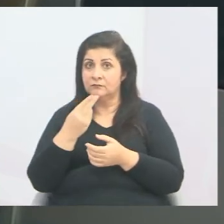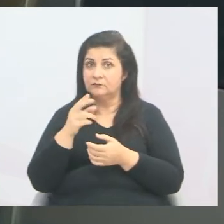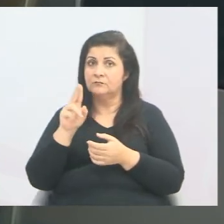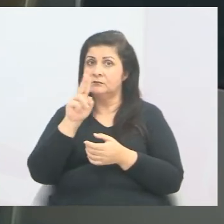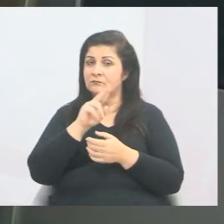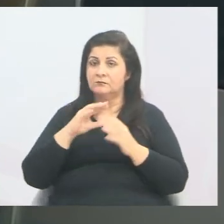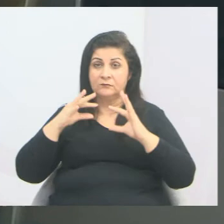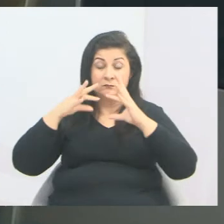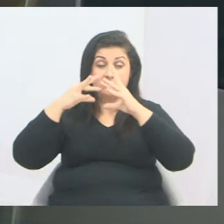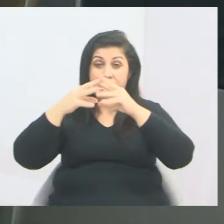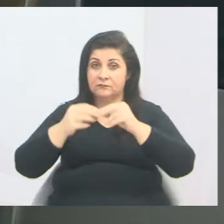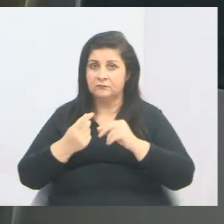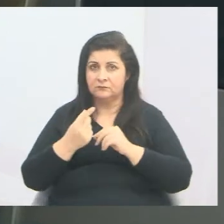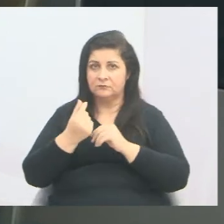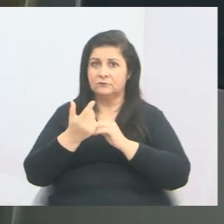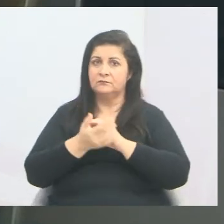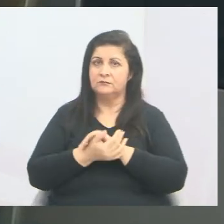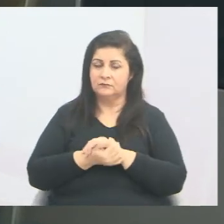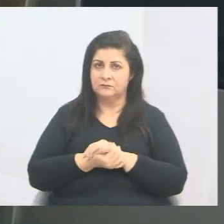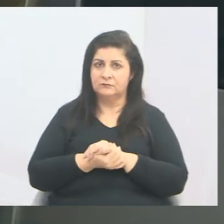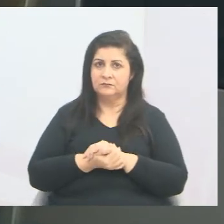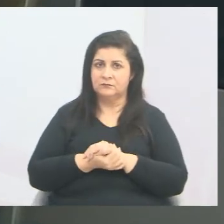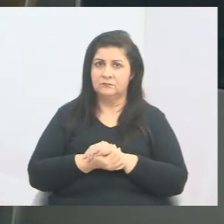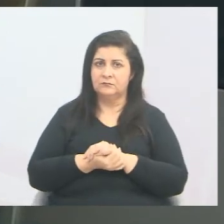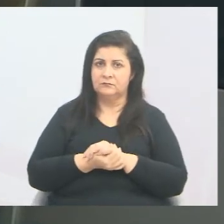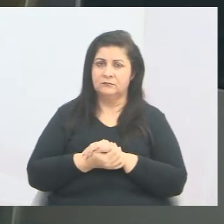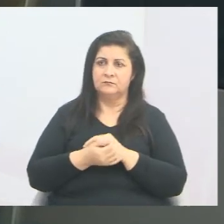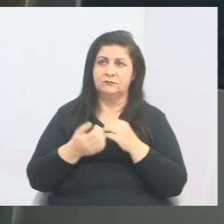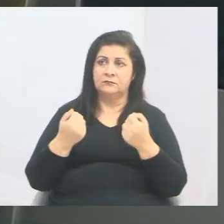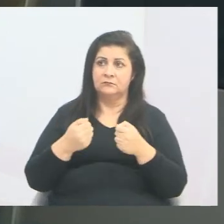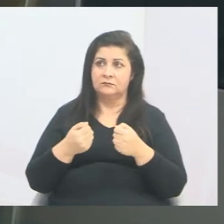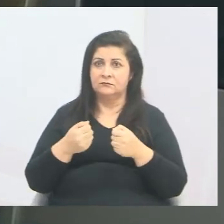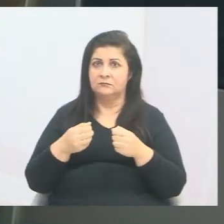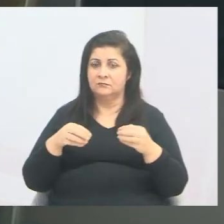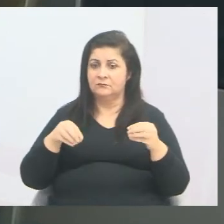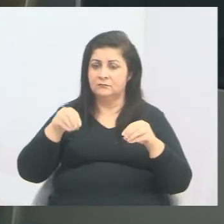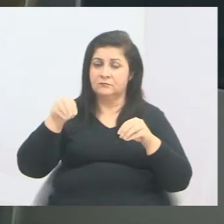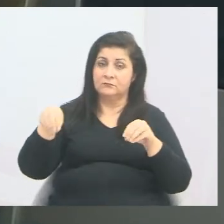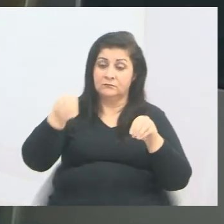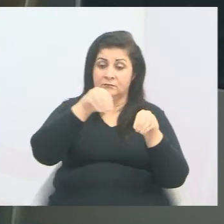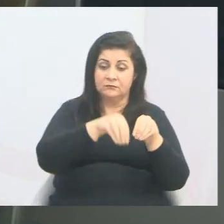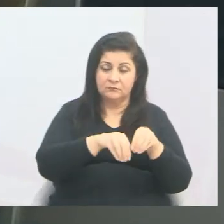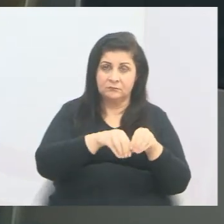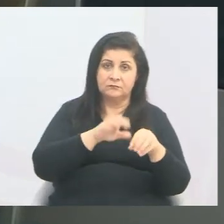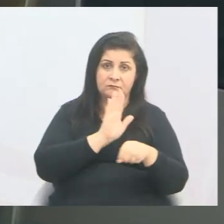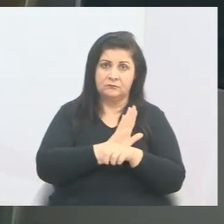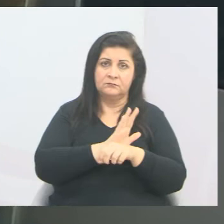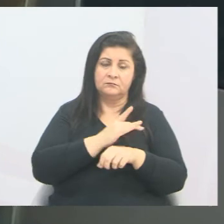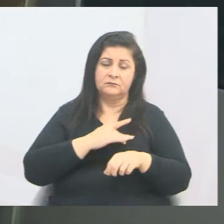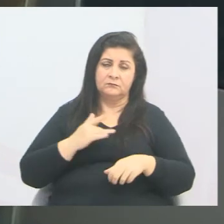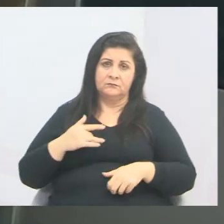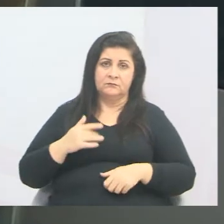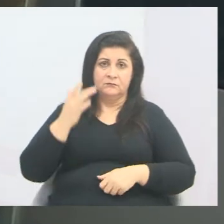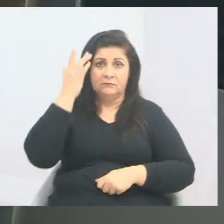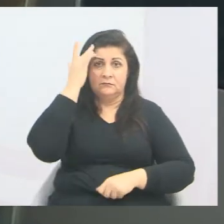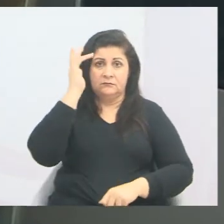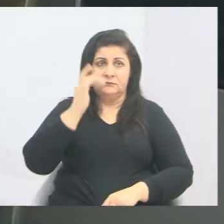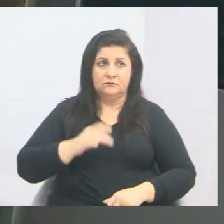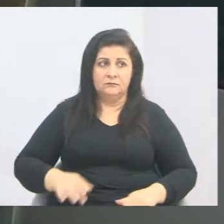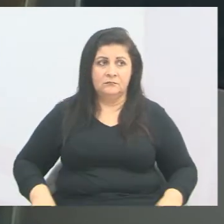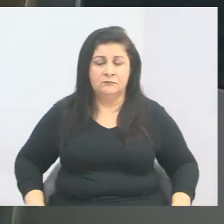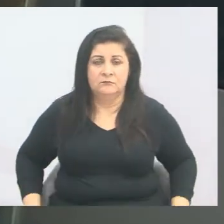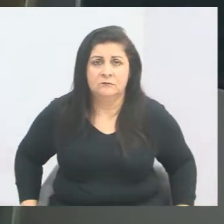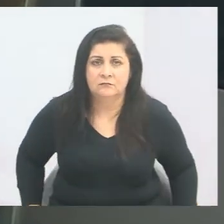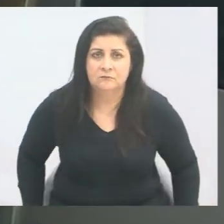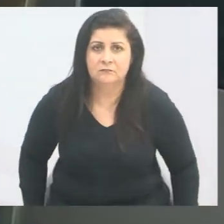meta, e aí teria que ter uma suplementação, remanejamento para poder atender. Então não sei se eu consegui